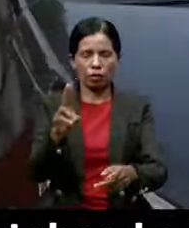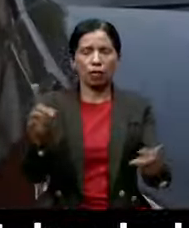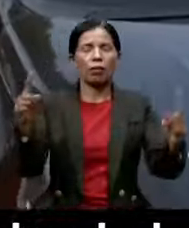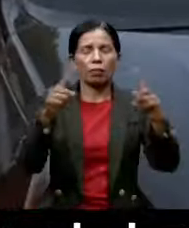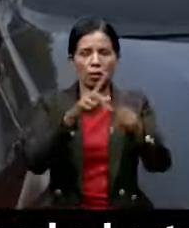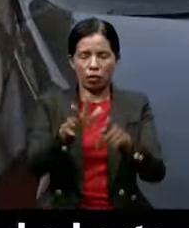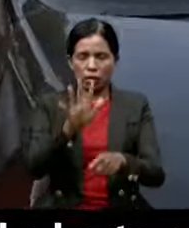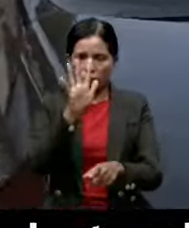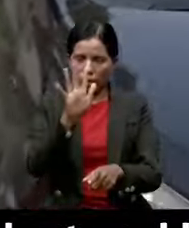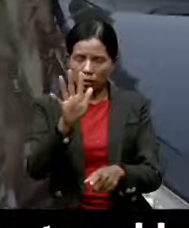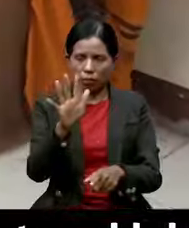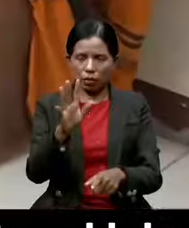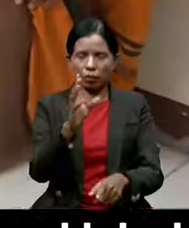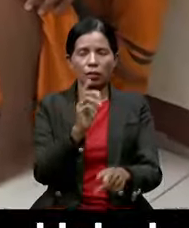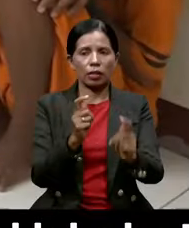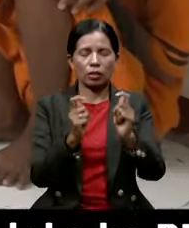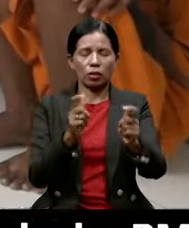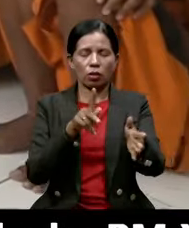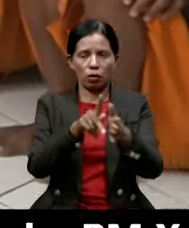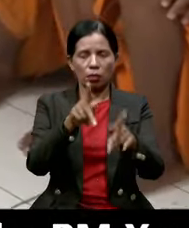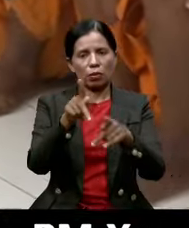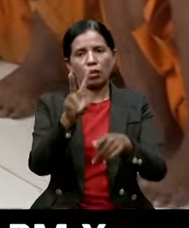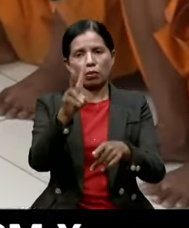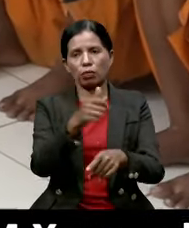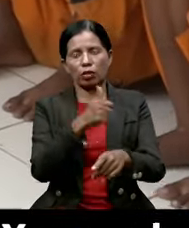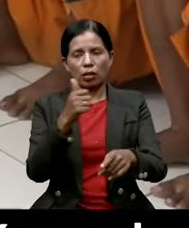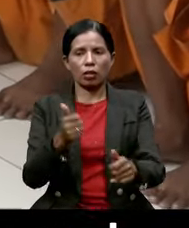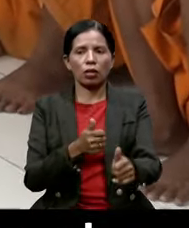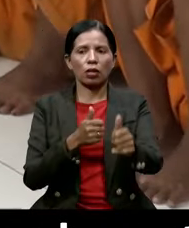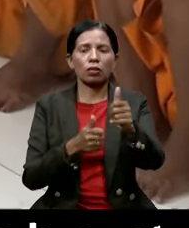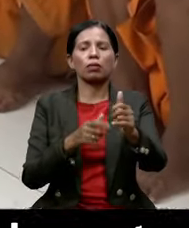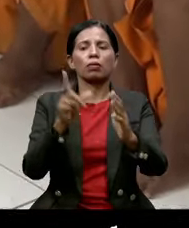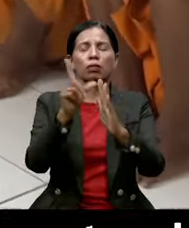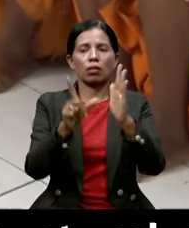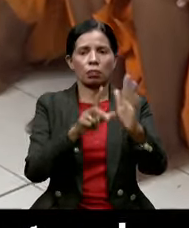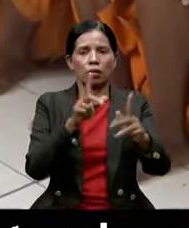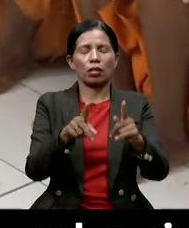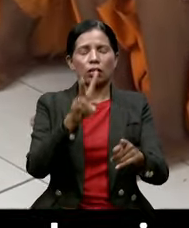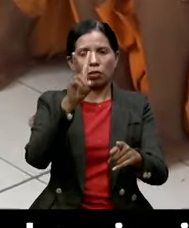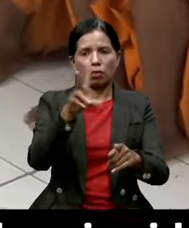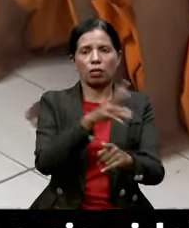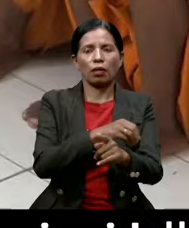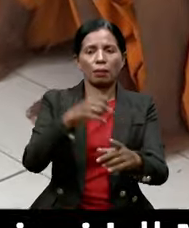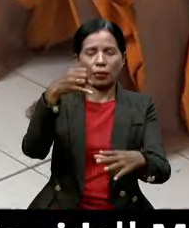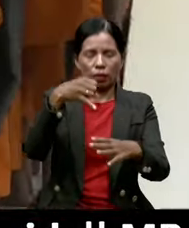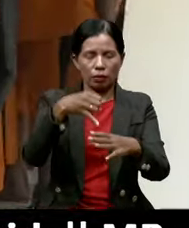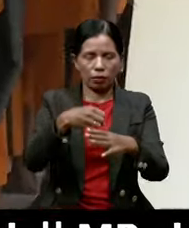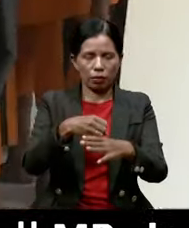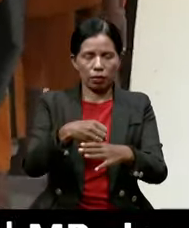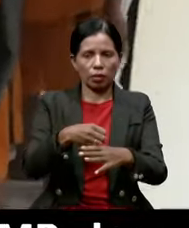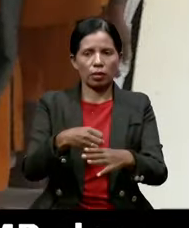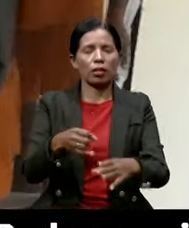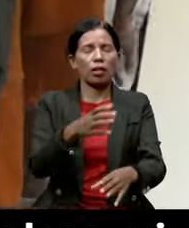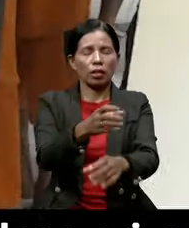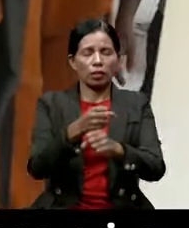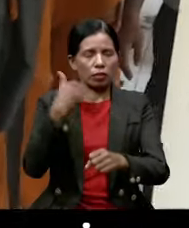lima no tentativa homicídio ba arguido nang rua seluk. Tuir kronologia arguido nang rua maka alegadamente envolve direta iha asalto, mai be